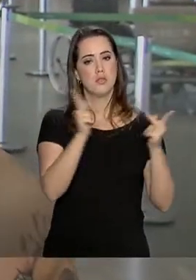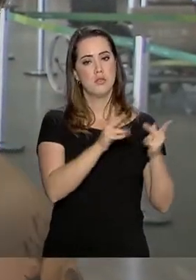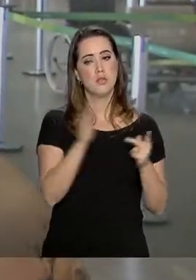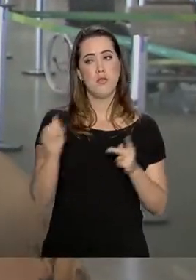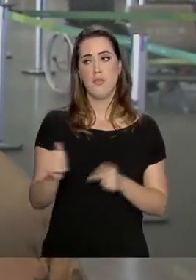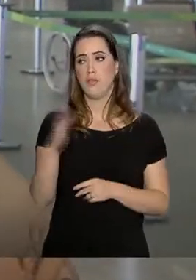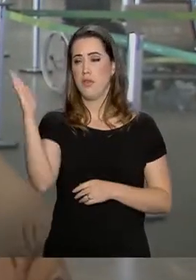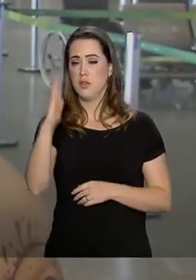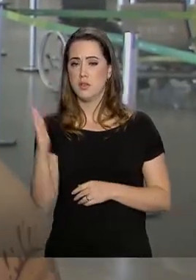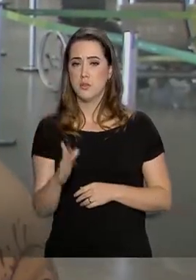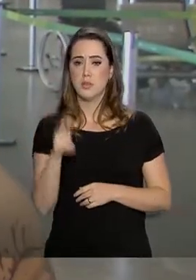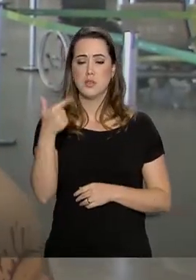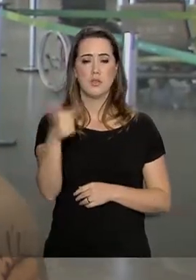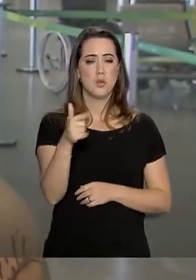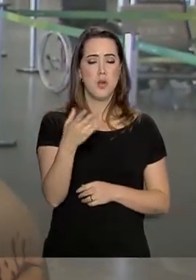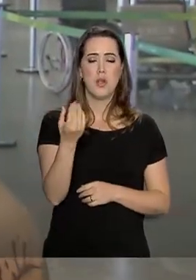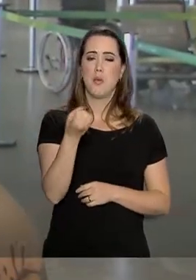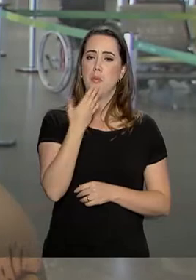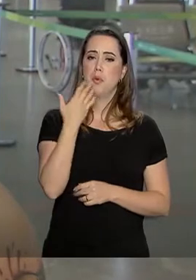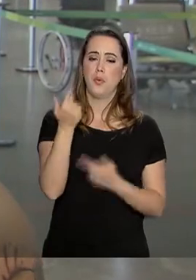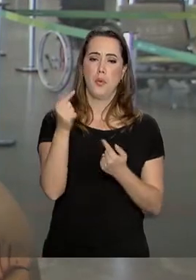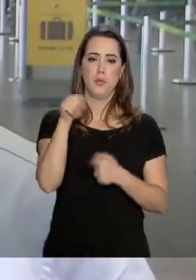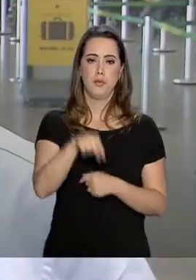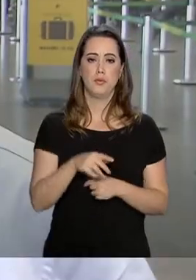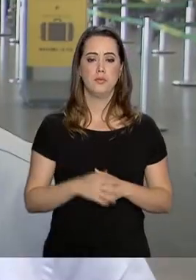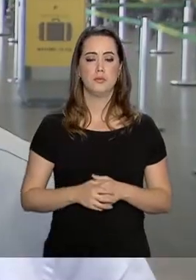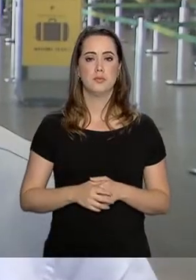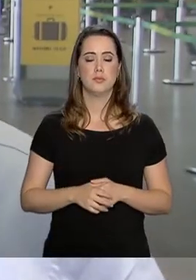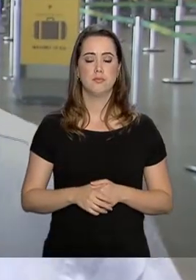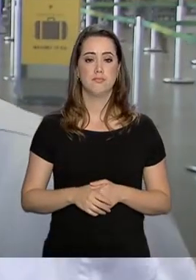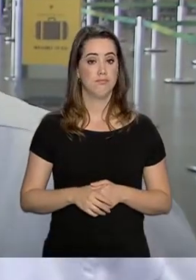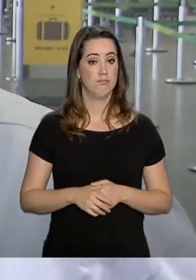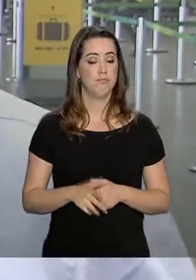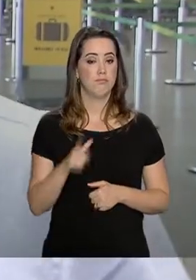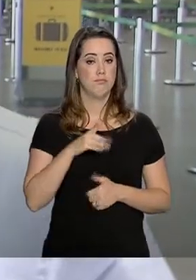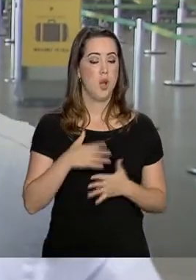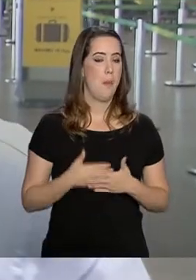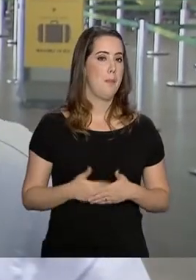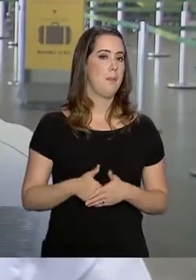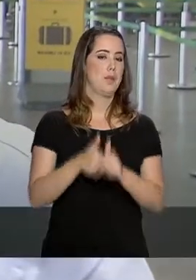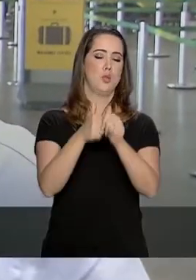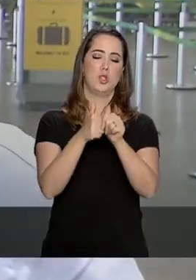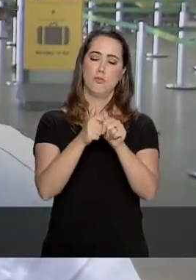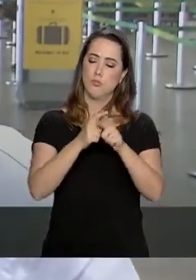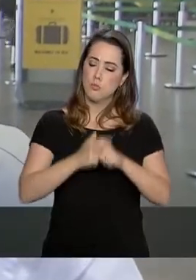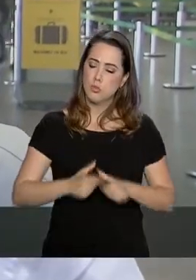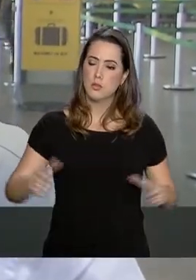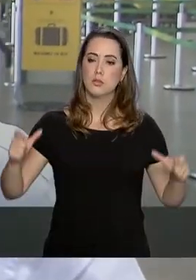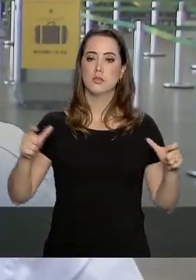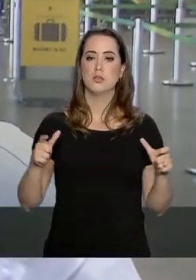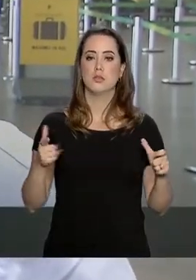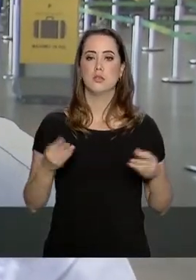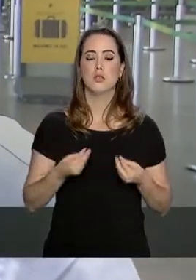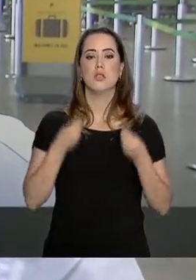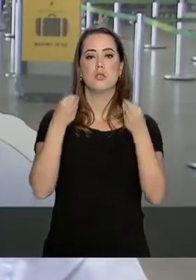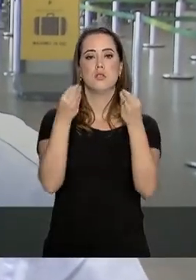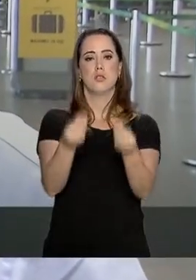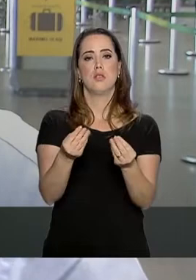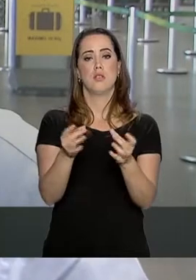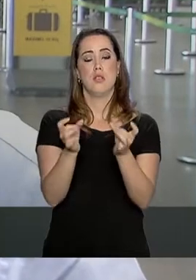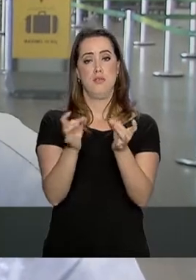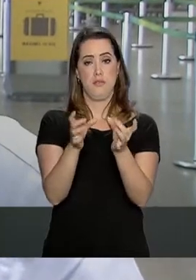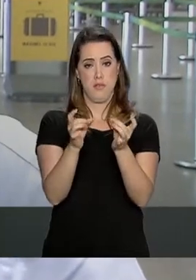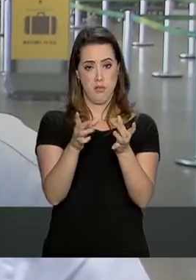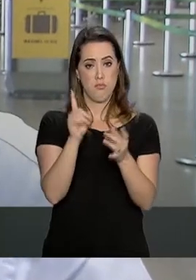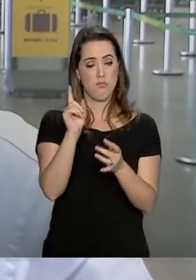do Brasil que não eram tão bons quanto o aeroporto daqui. Eu acho que realmente teve uma melhoria enorme. Eu acho que conceder a iniciativa